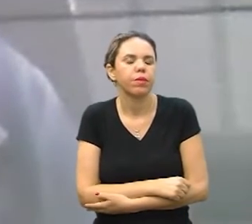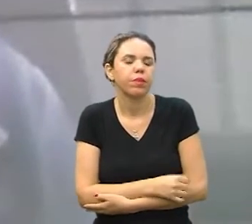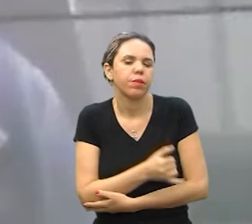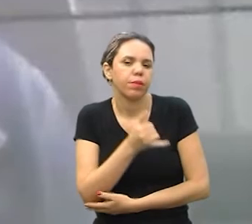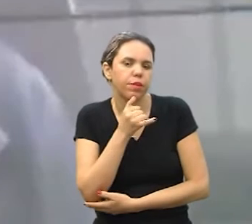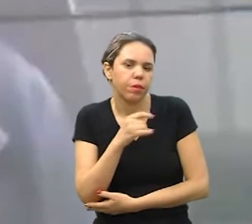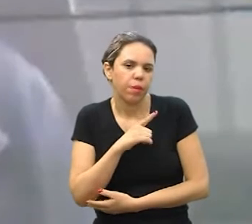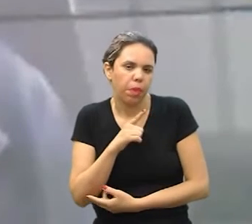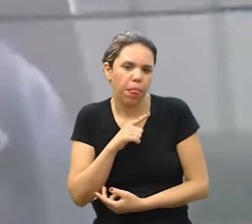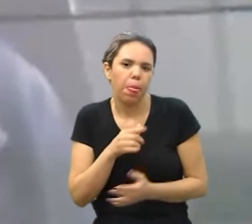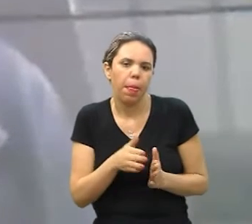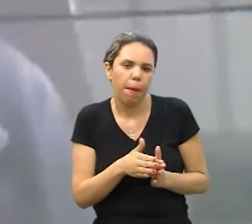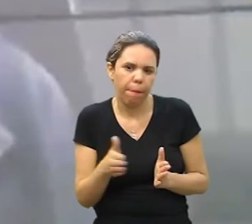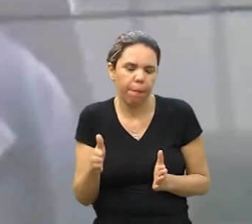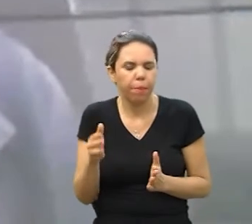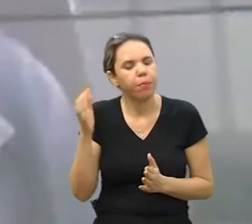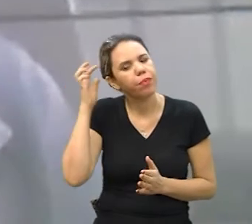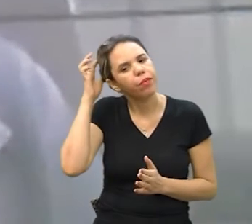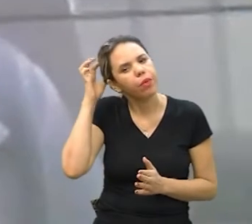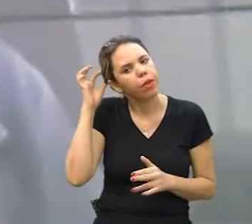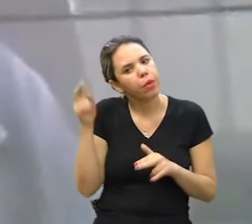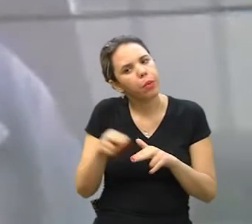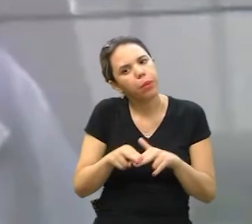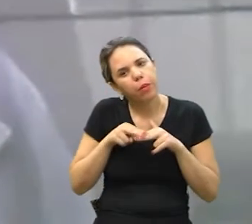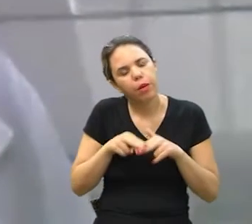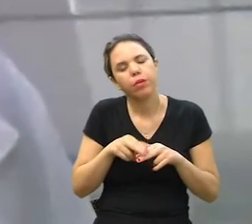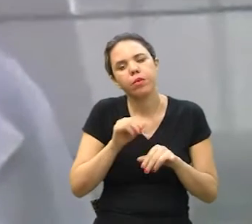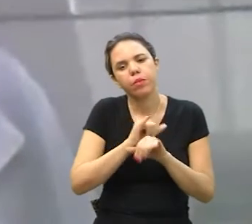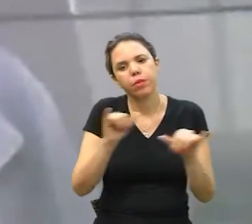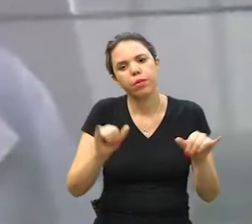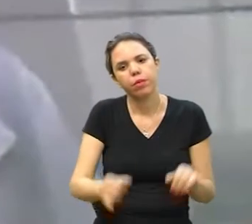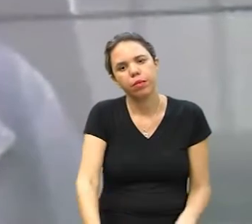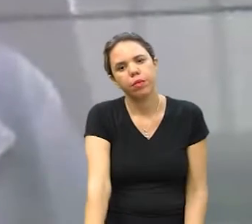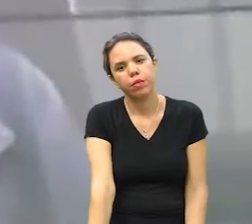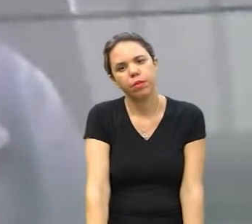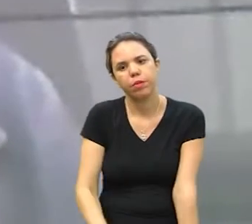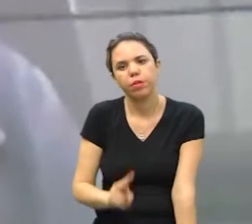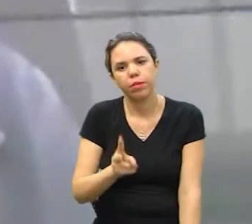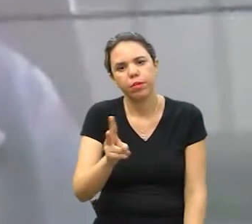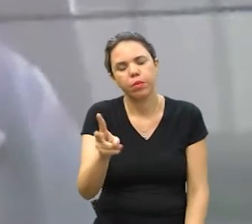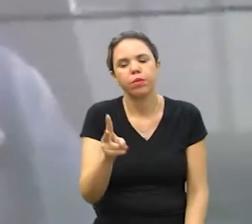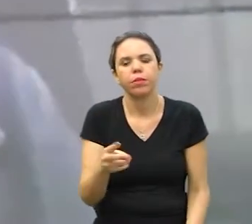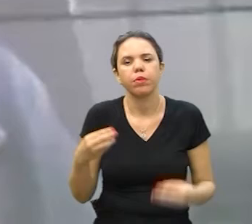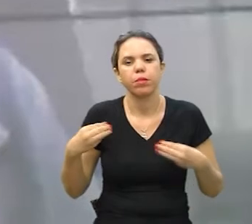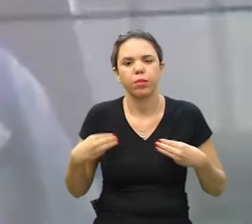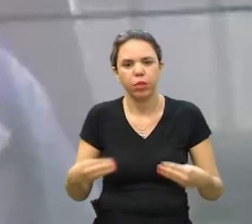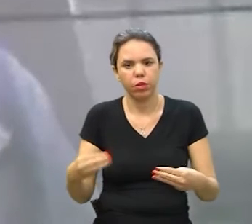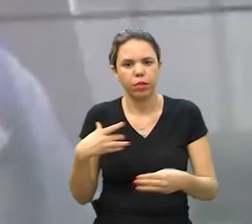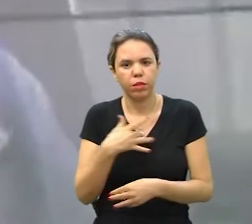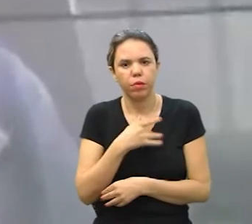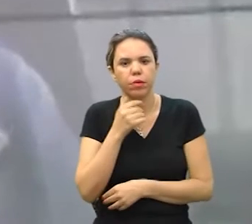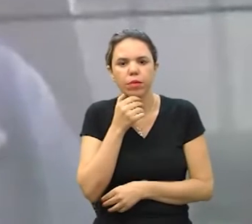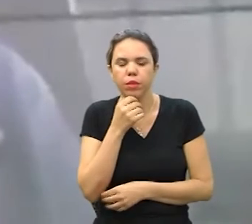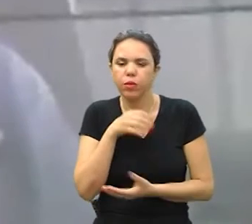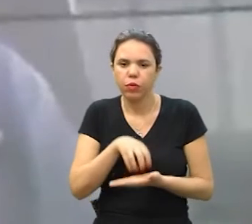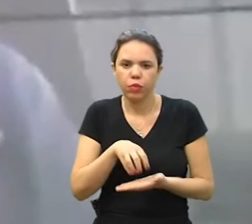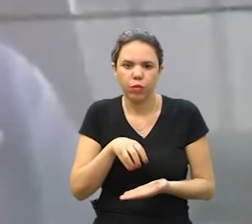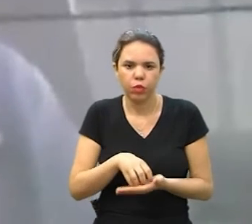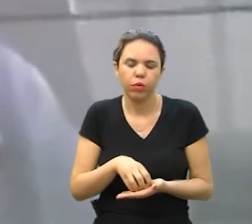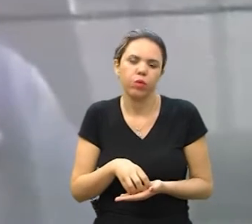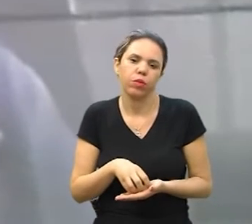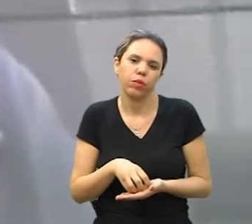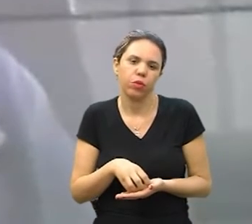Mas assim, tem essa parte, né? É por isso que uma das campanhas, né, permanentes aí do Ministério da Saúde, do